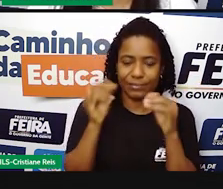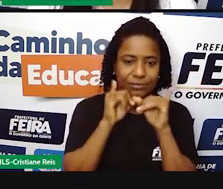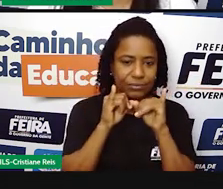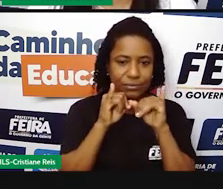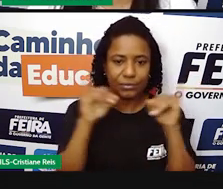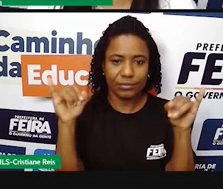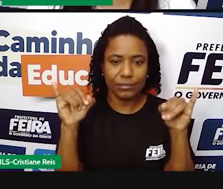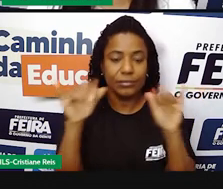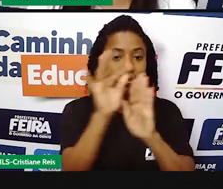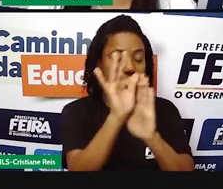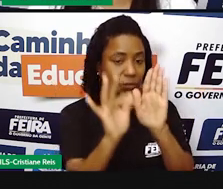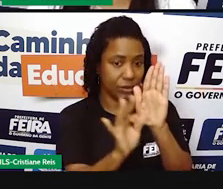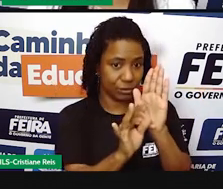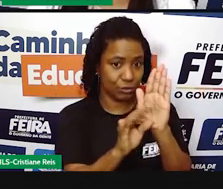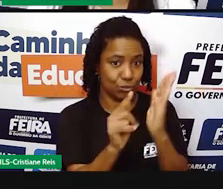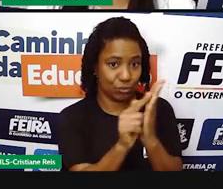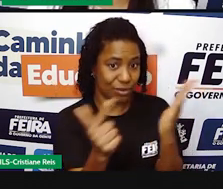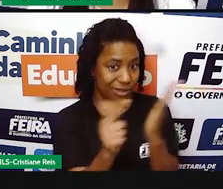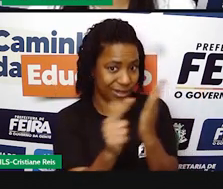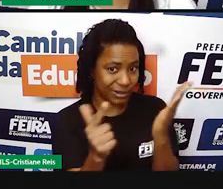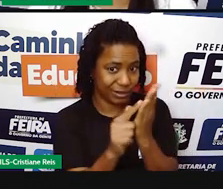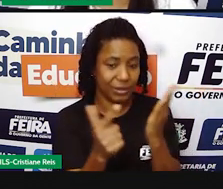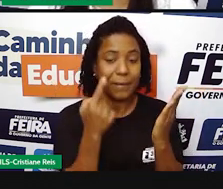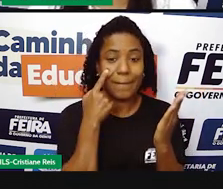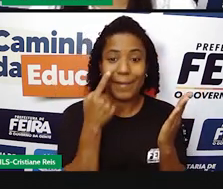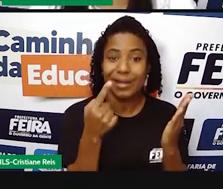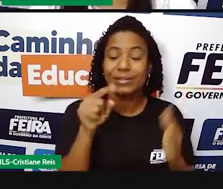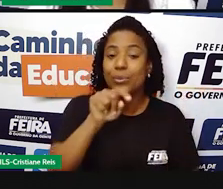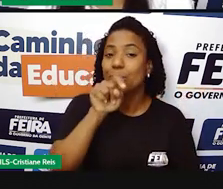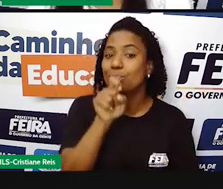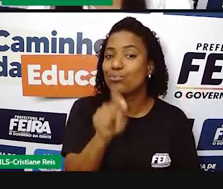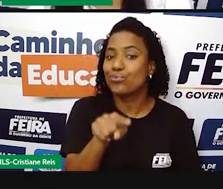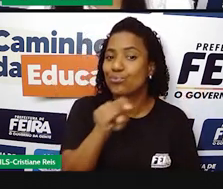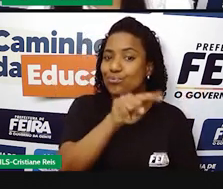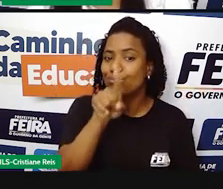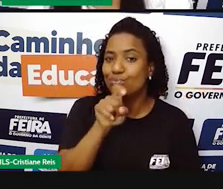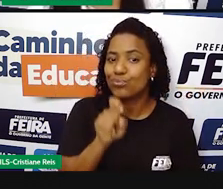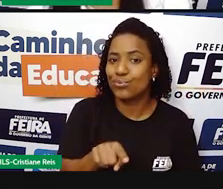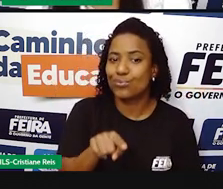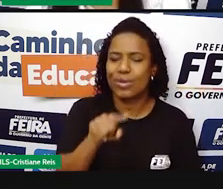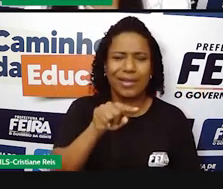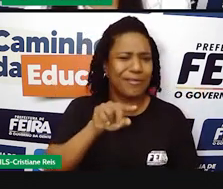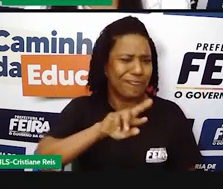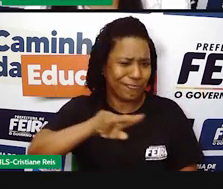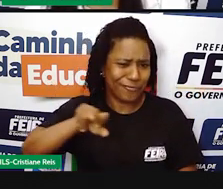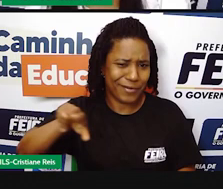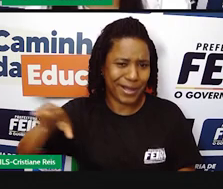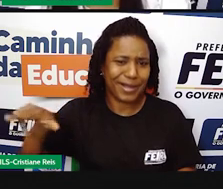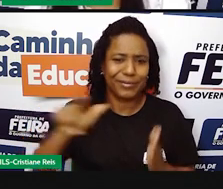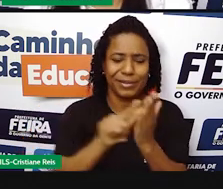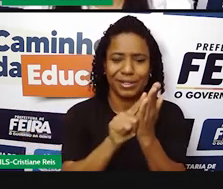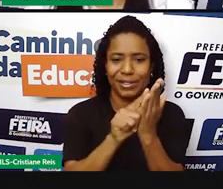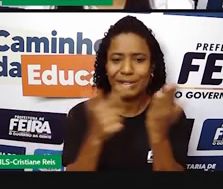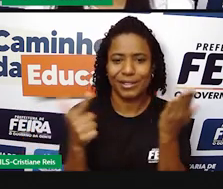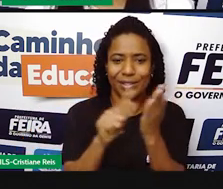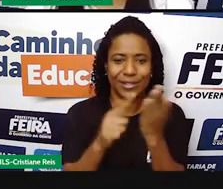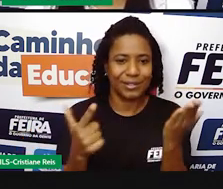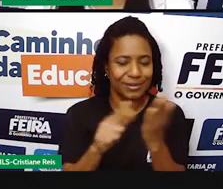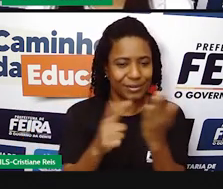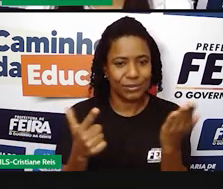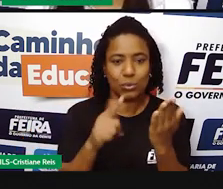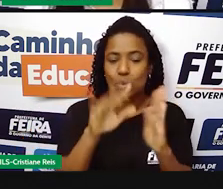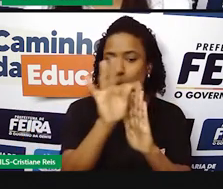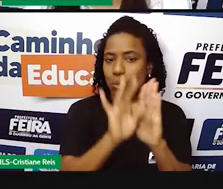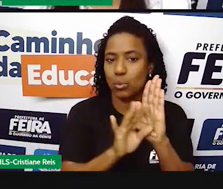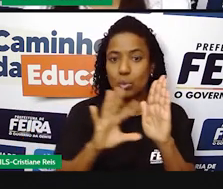texto jornalístico. Mas as pontuações, elas estão presentes em todos os textos jornalísticos. E existem